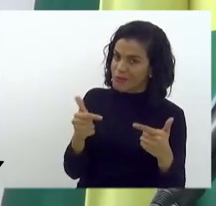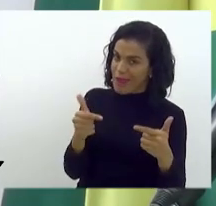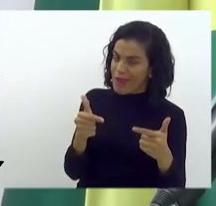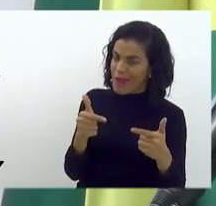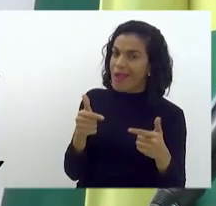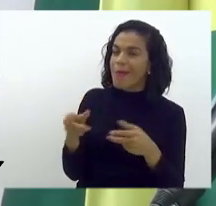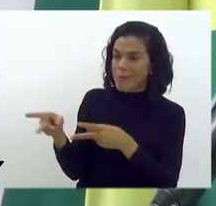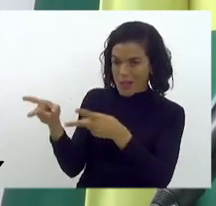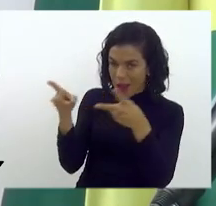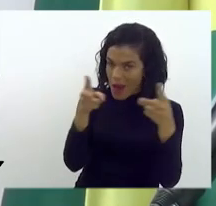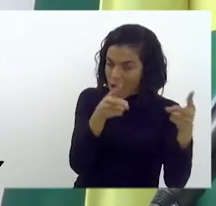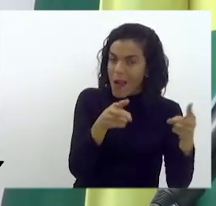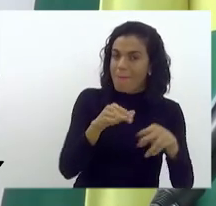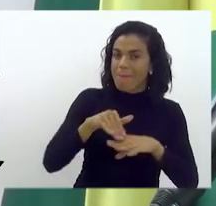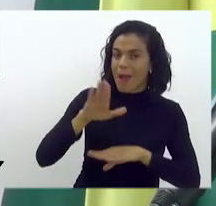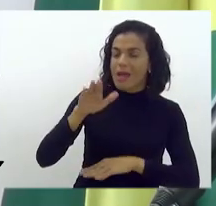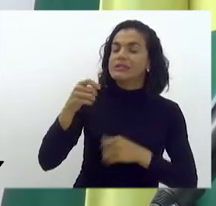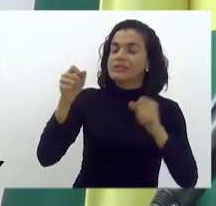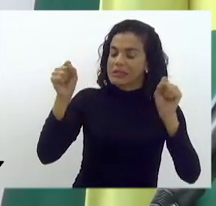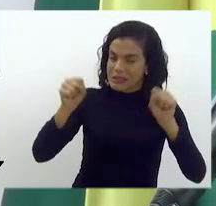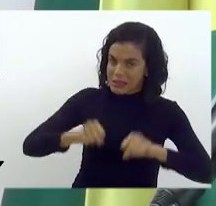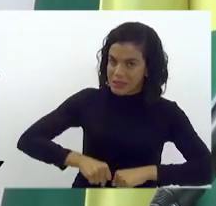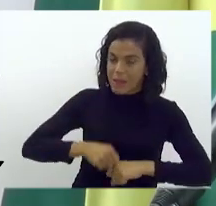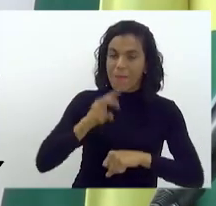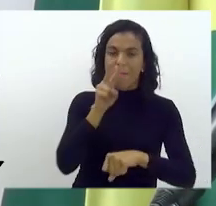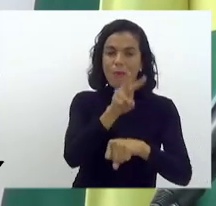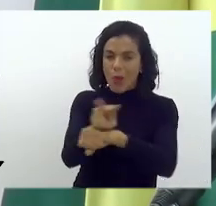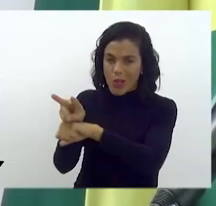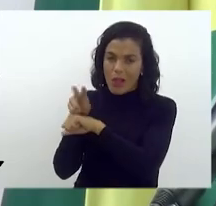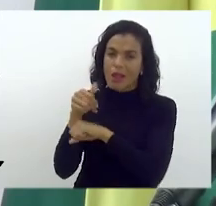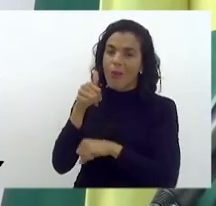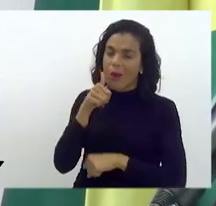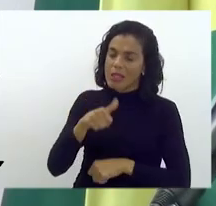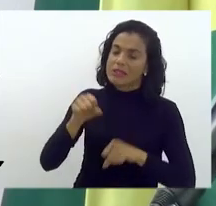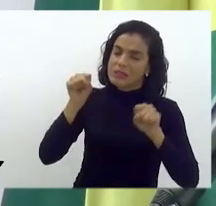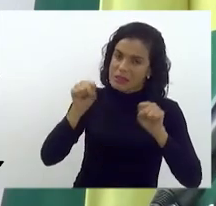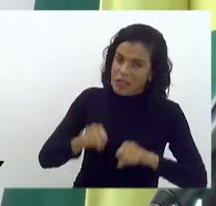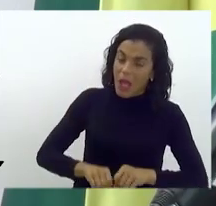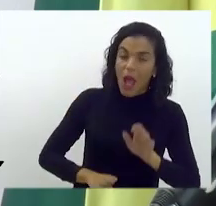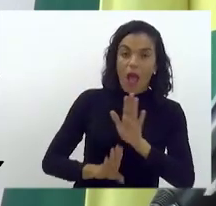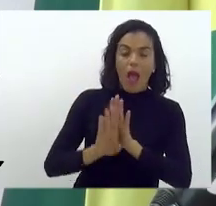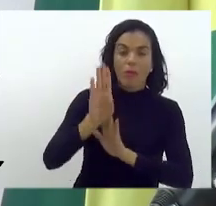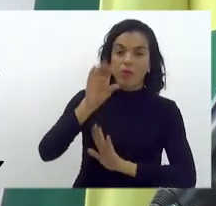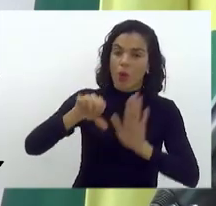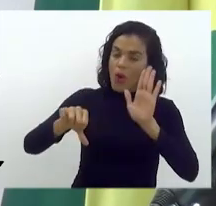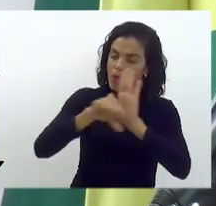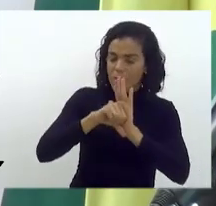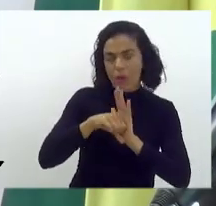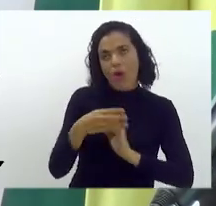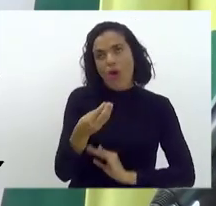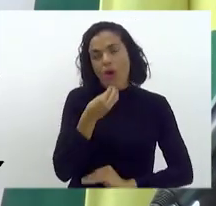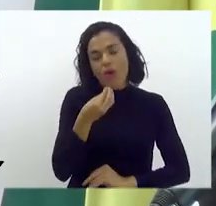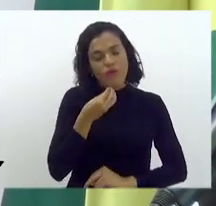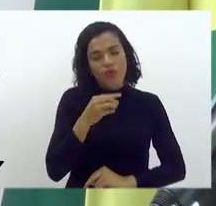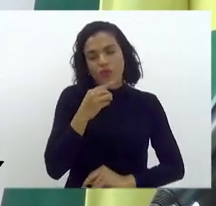que observar mais temos que melhorar a proteção aumentou os casos aumentaram isso aí na dúvida para ninguém mas a gente também